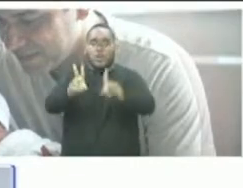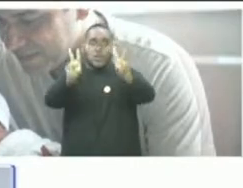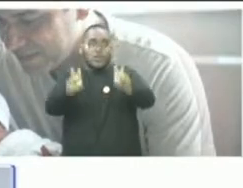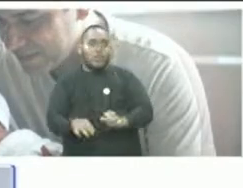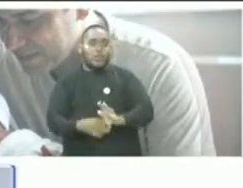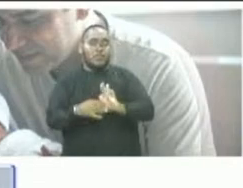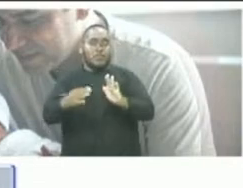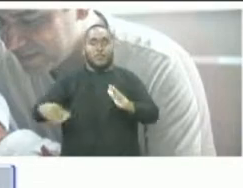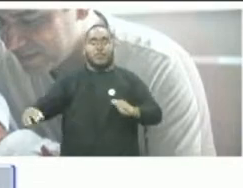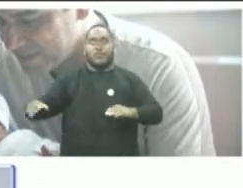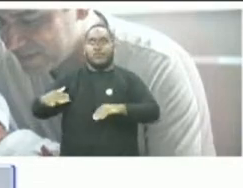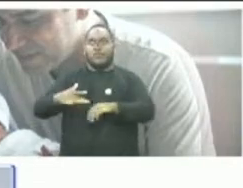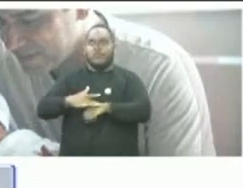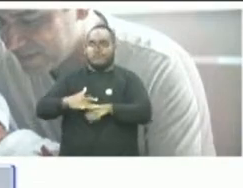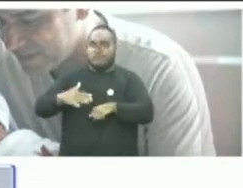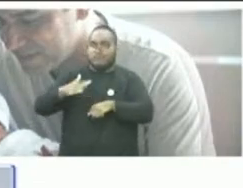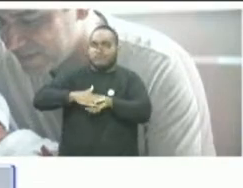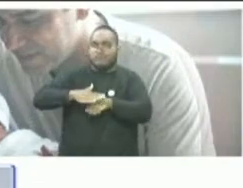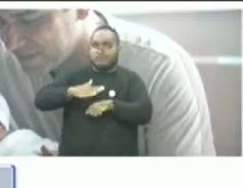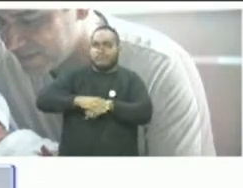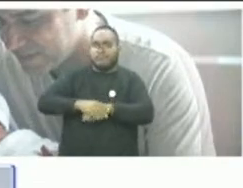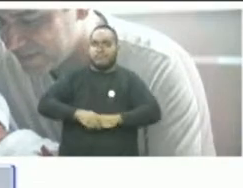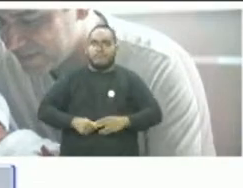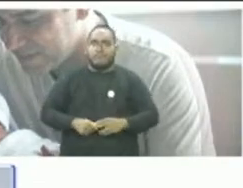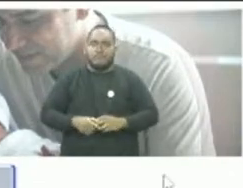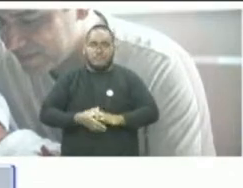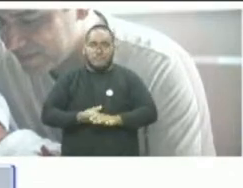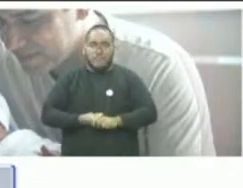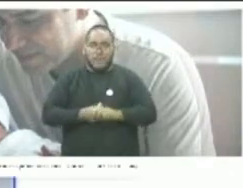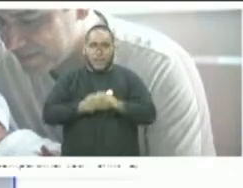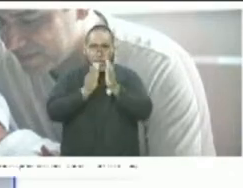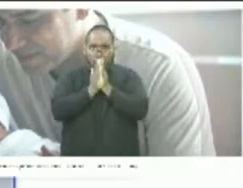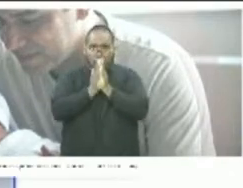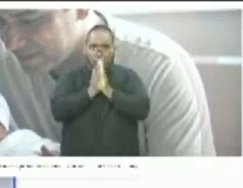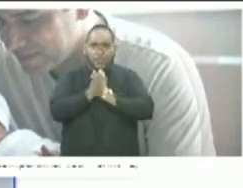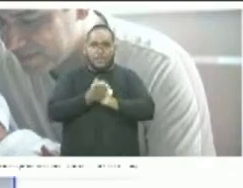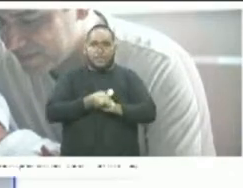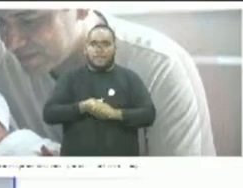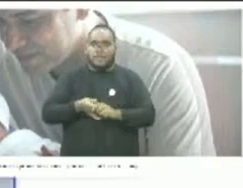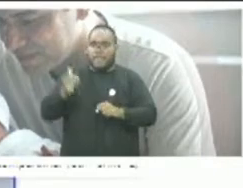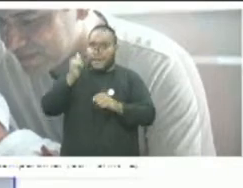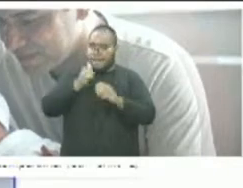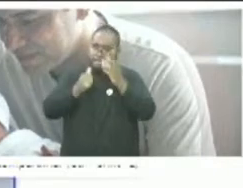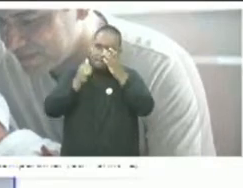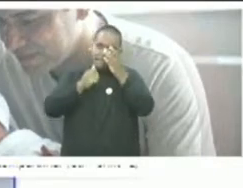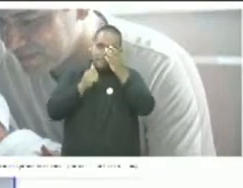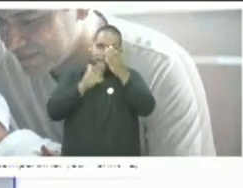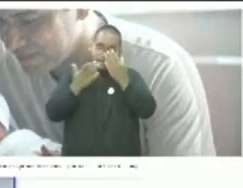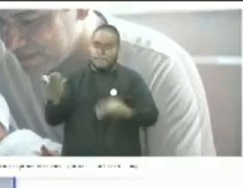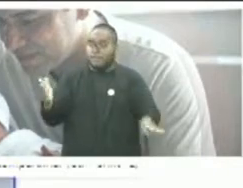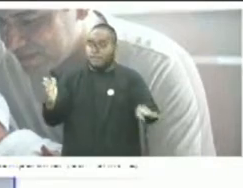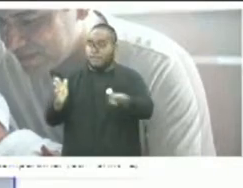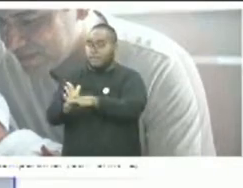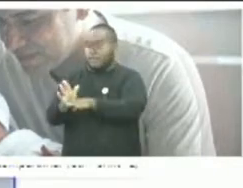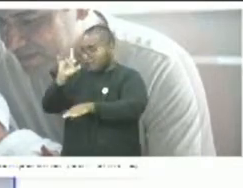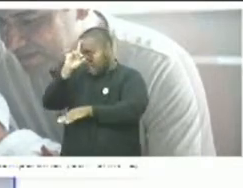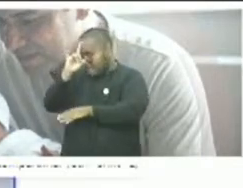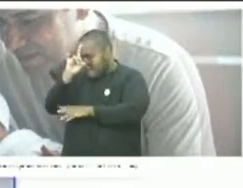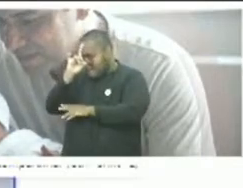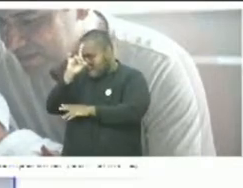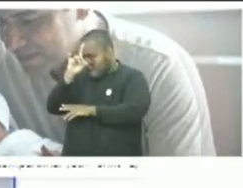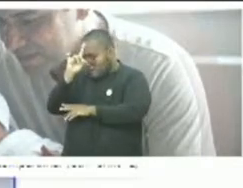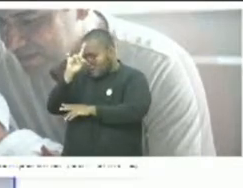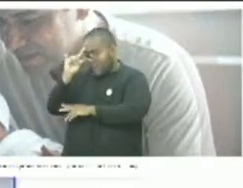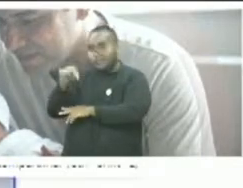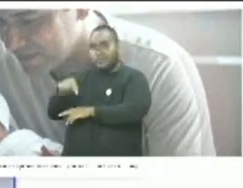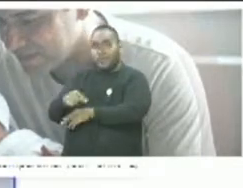que, quando as mulheres cheguem à unidade neonatal e o seu bebê tenha